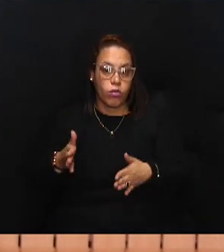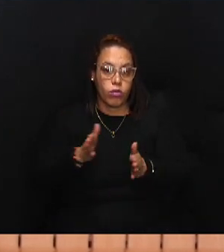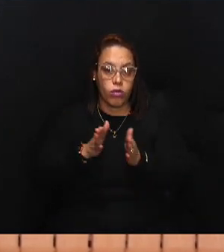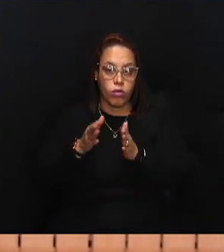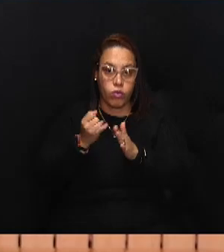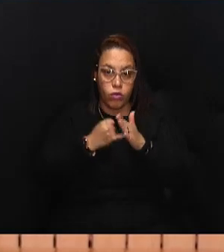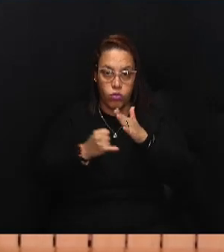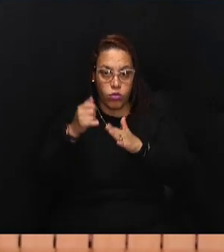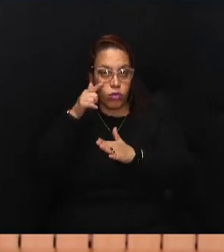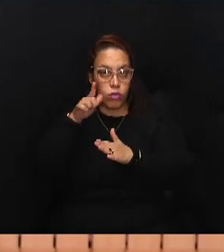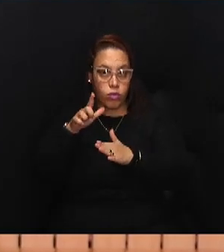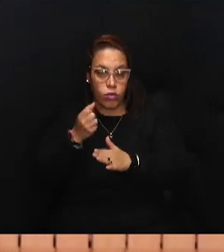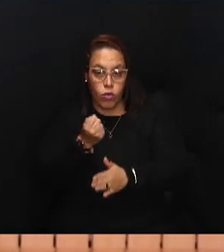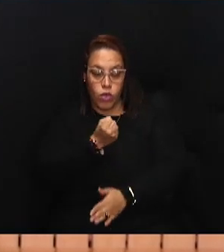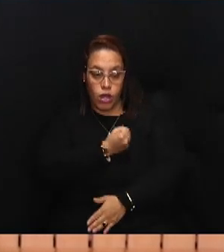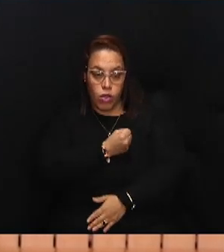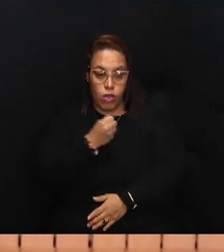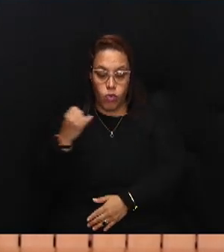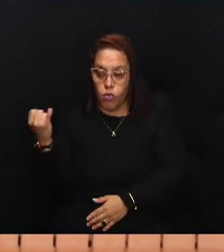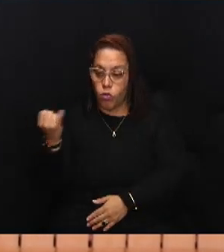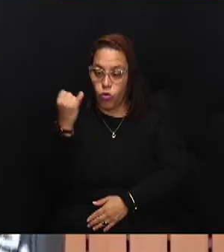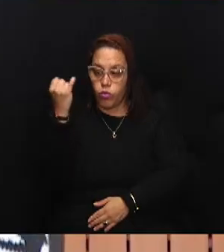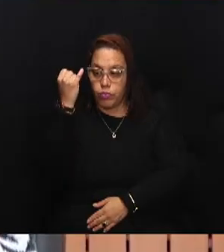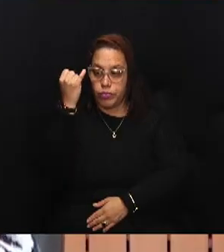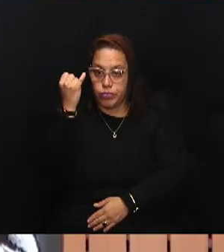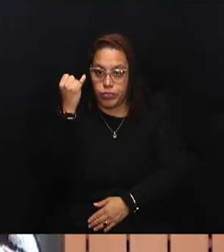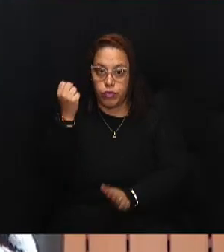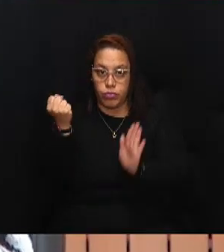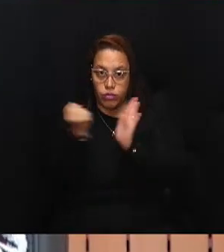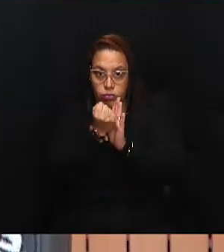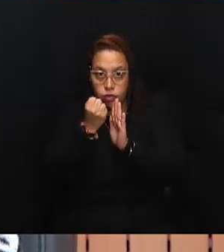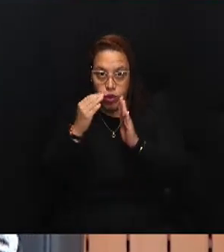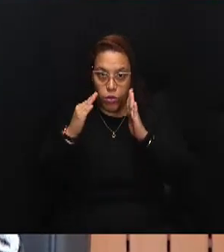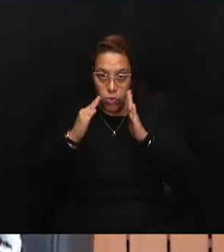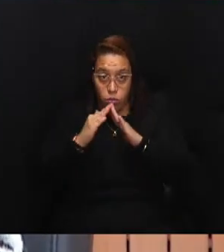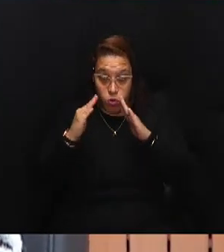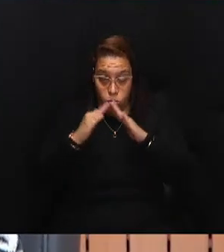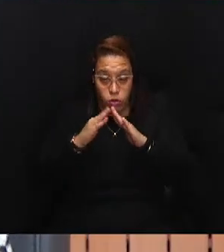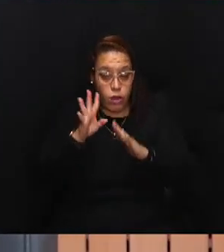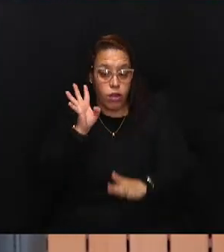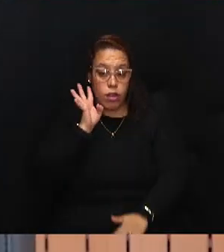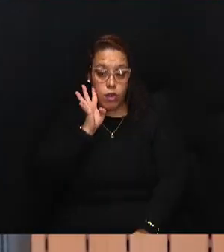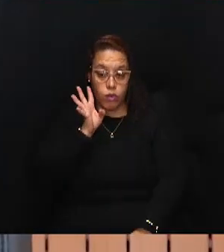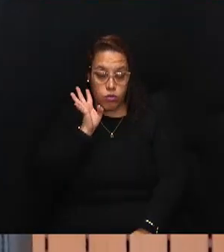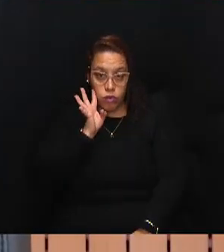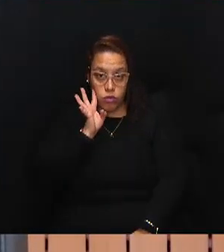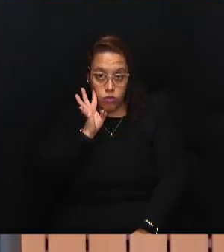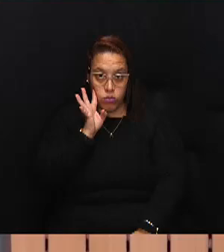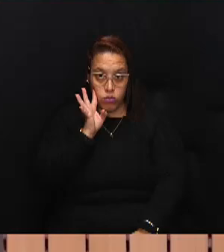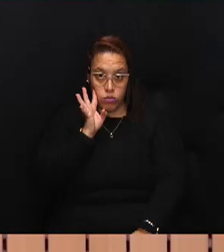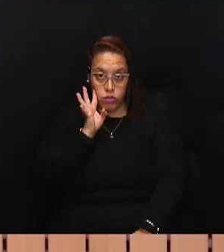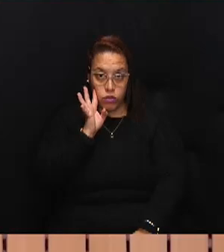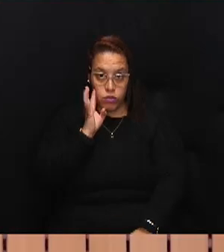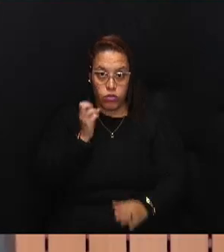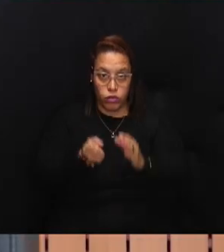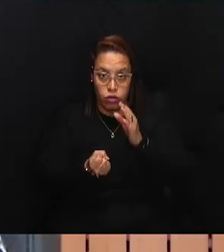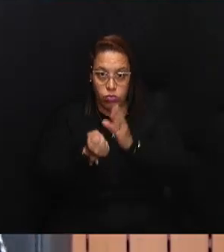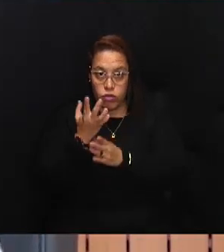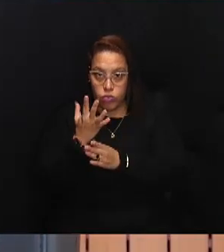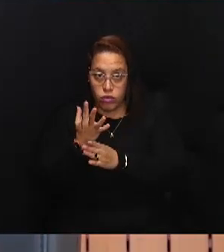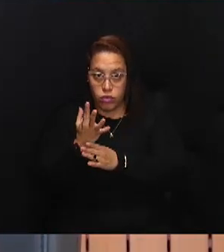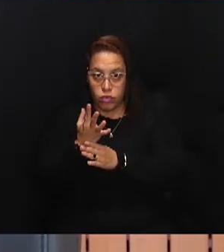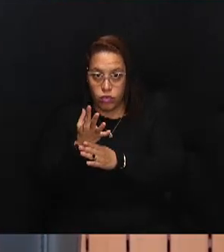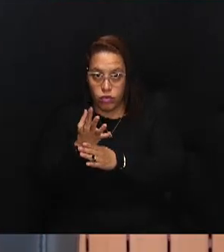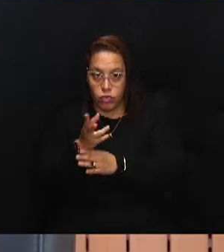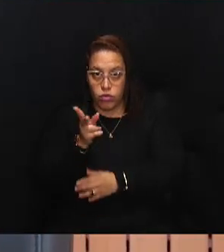instituições conseguir esse selo tão importante? Vamos lá. O selo Morada Legal é um selo criado